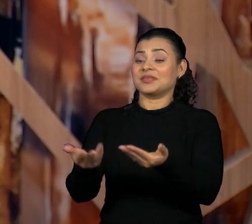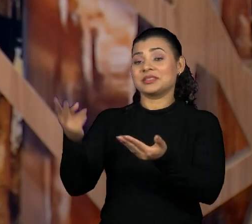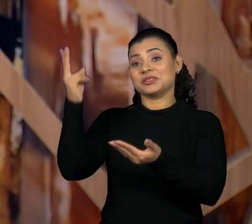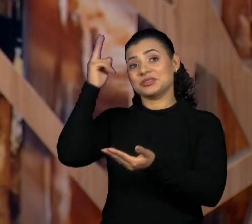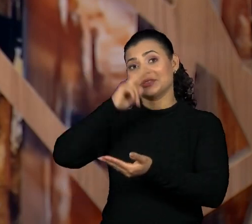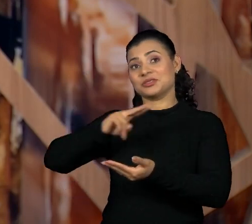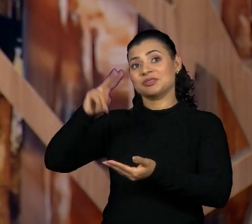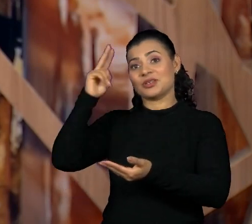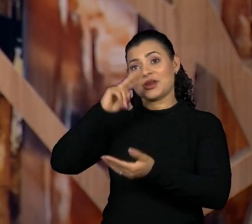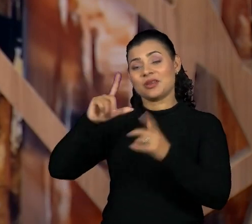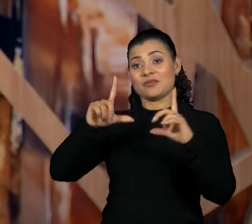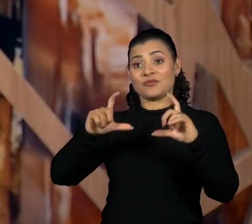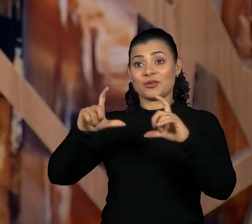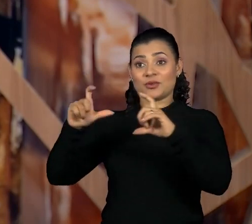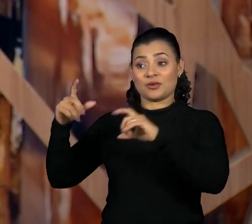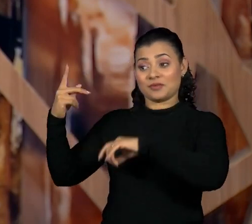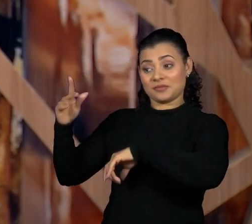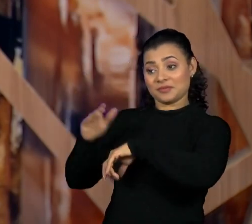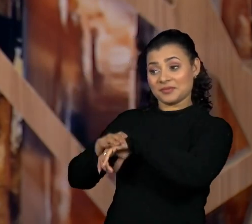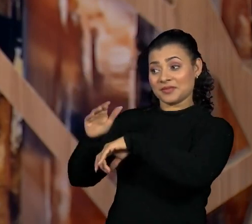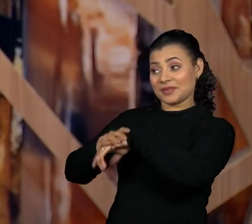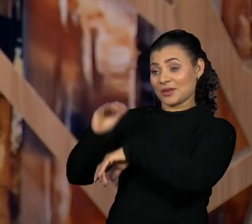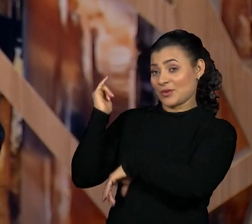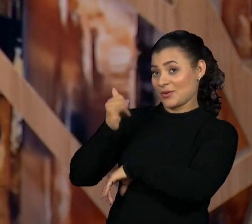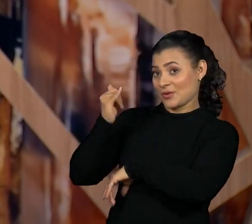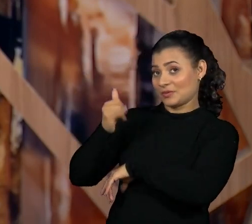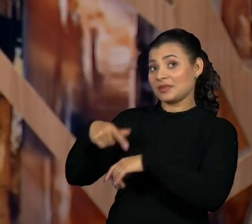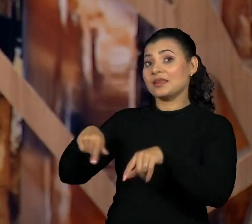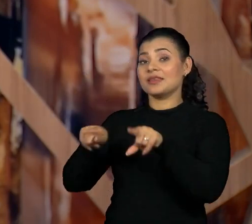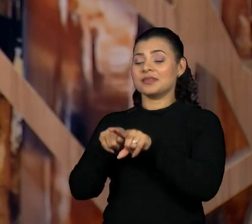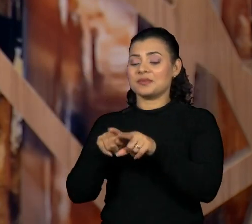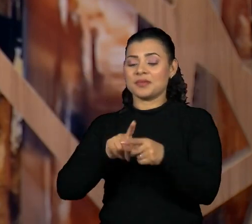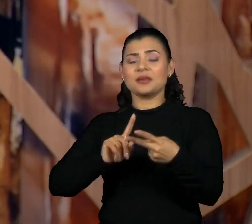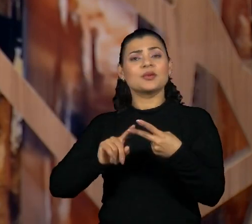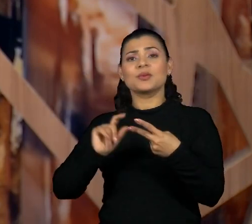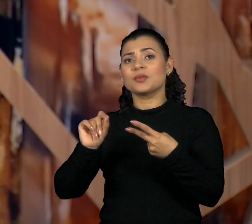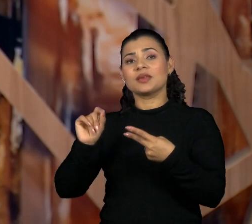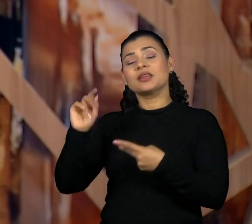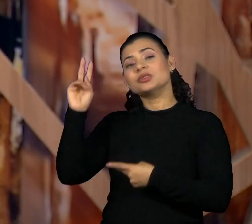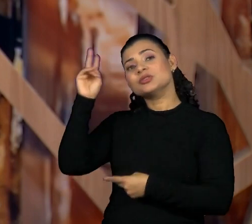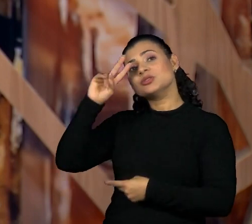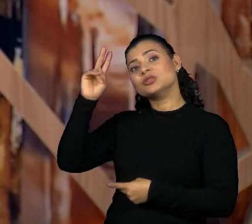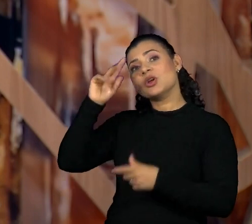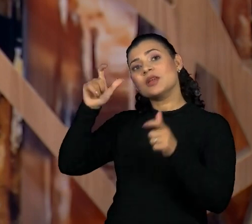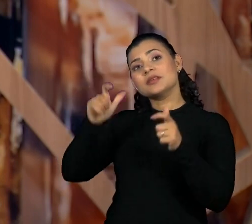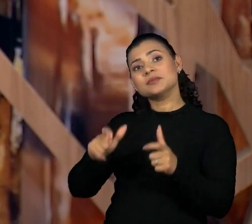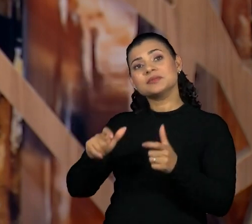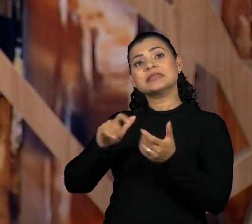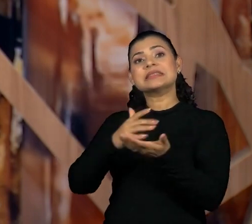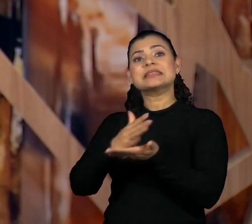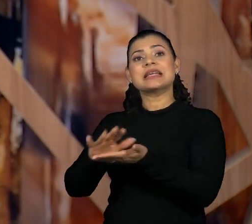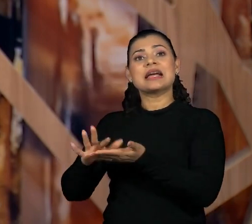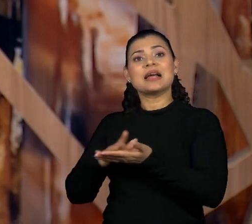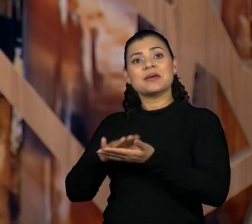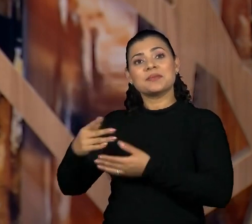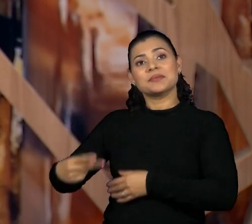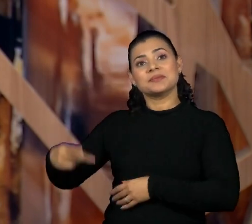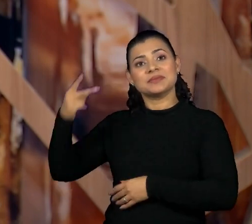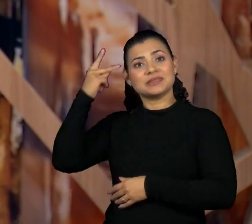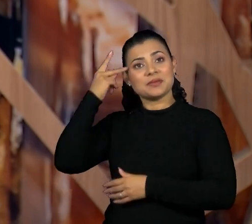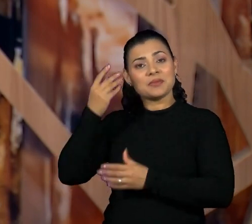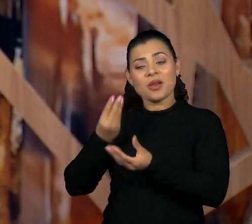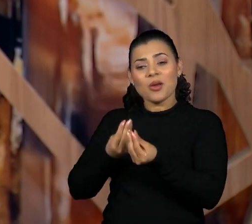desse grande fotógrafo e também um pouco da história do samba aqui em São